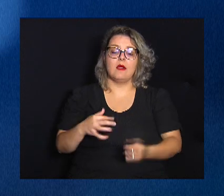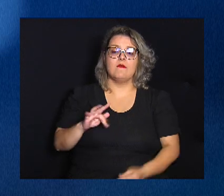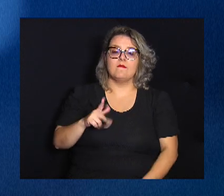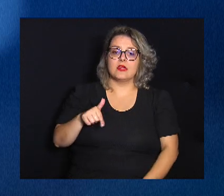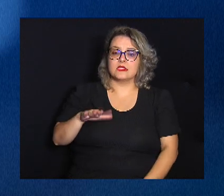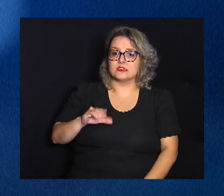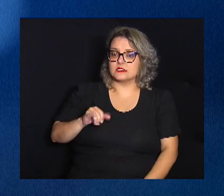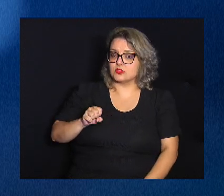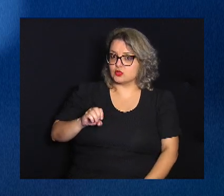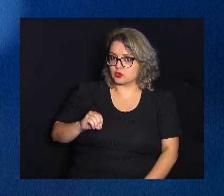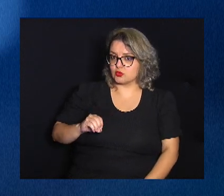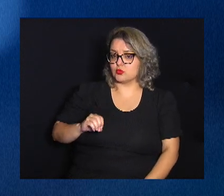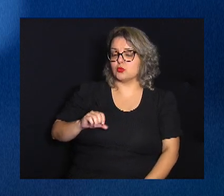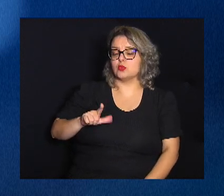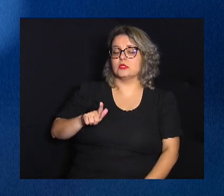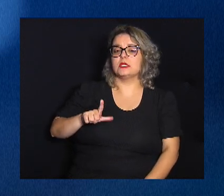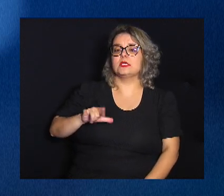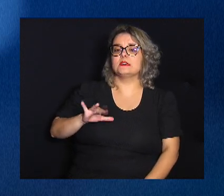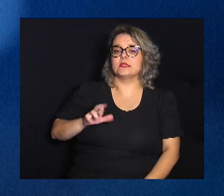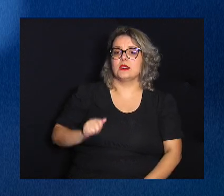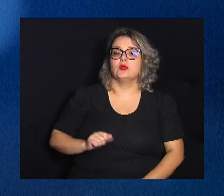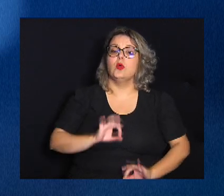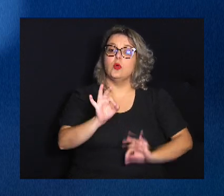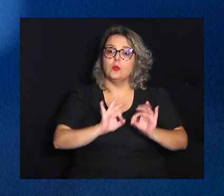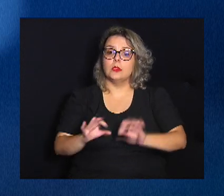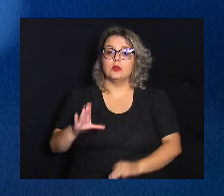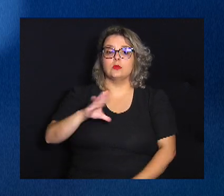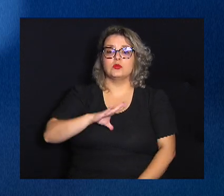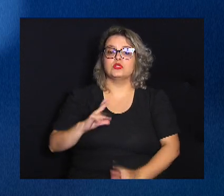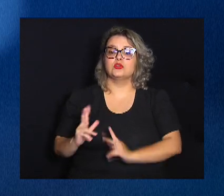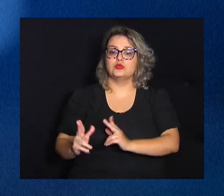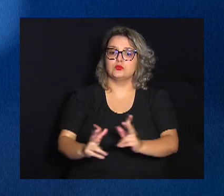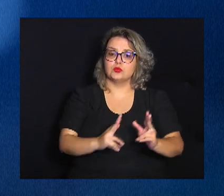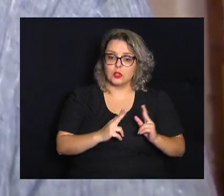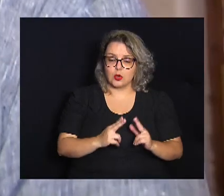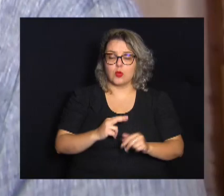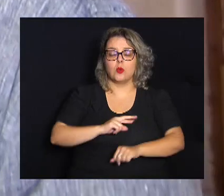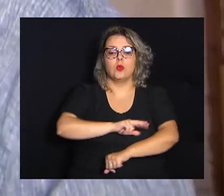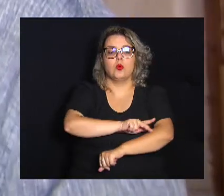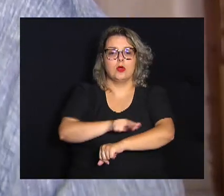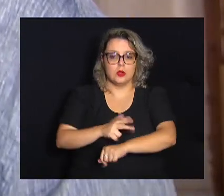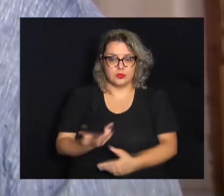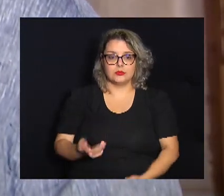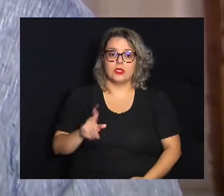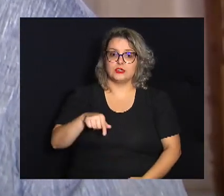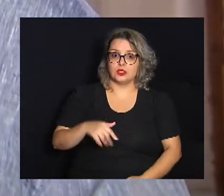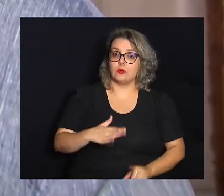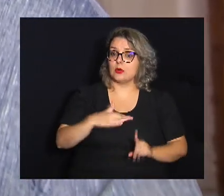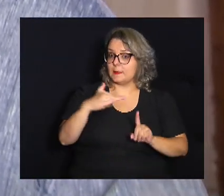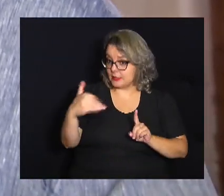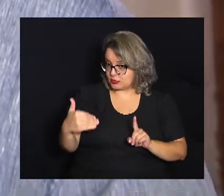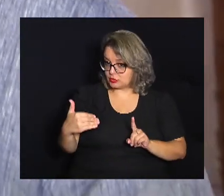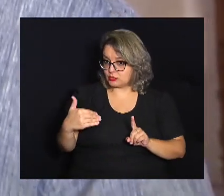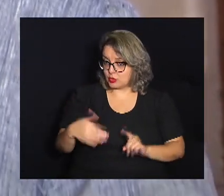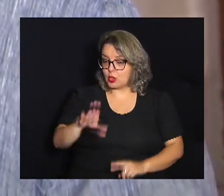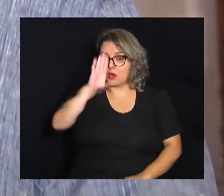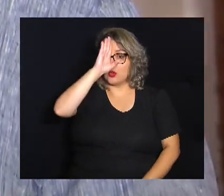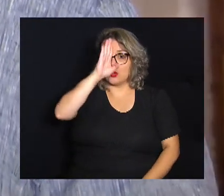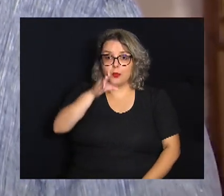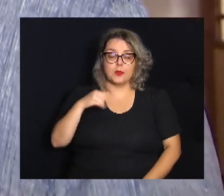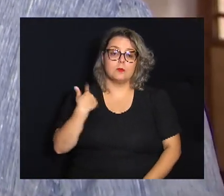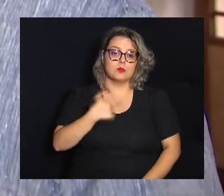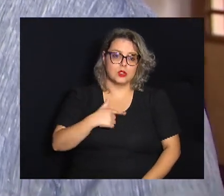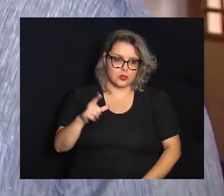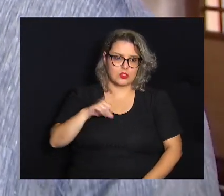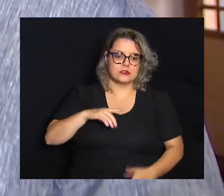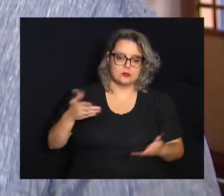destaca é o Plano Municipal de Promoção de Igualdade Racial de Campinas. E o principal encontro que nós estamos tendo